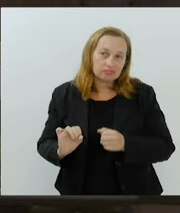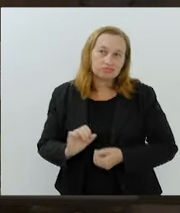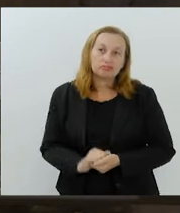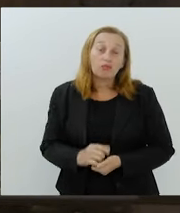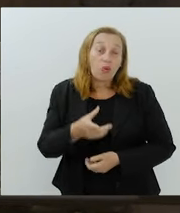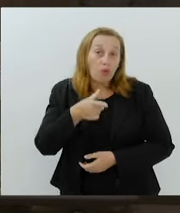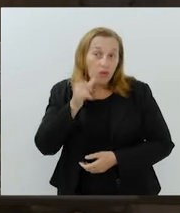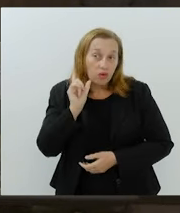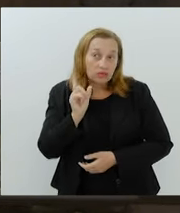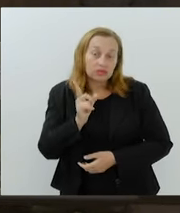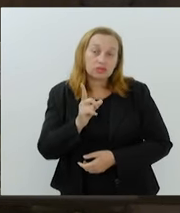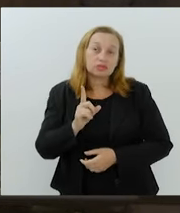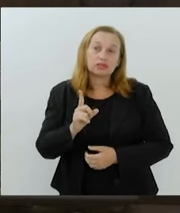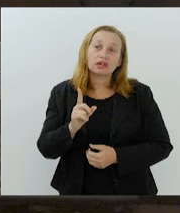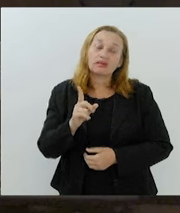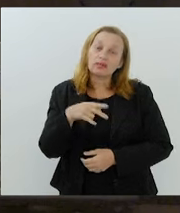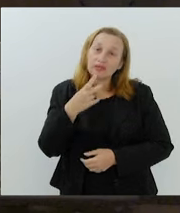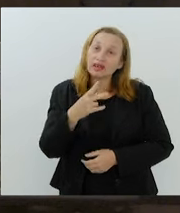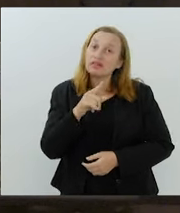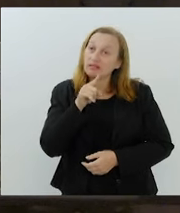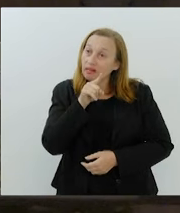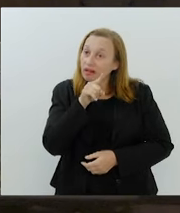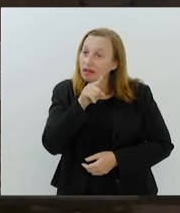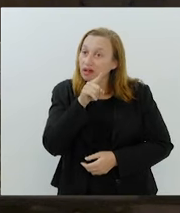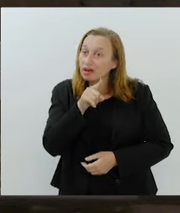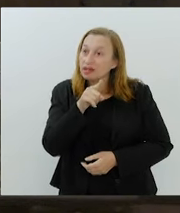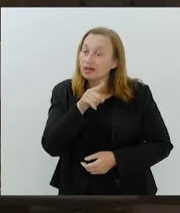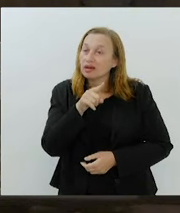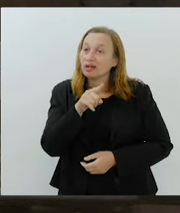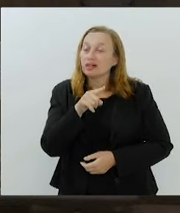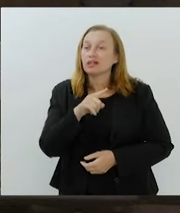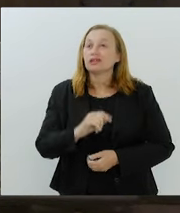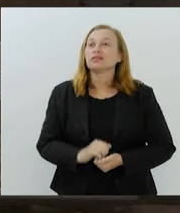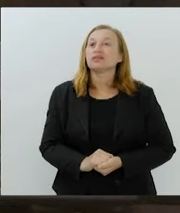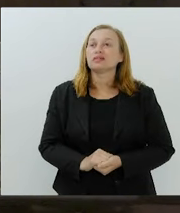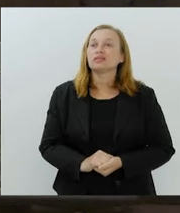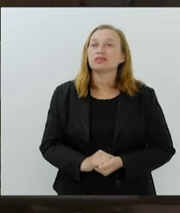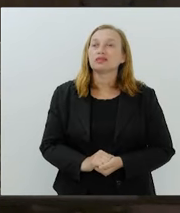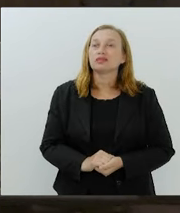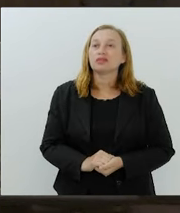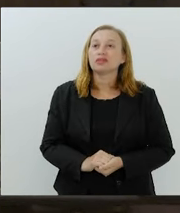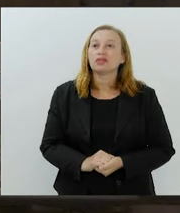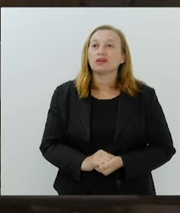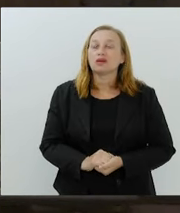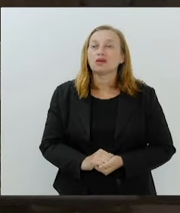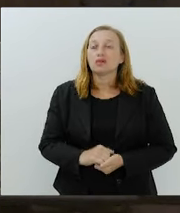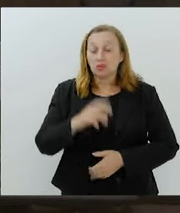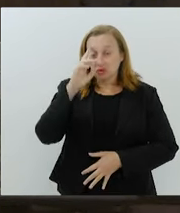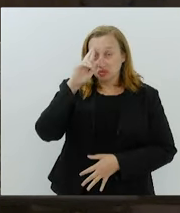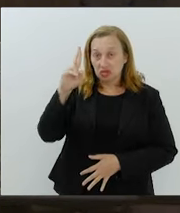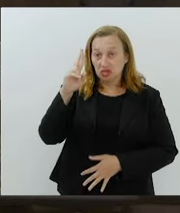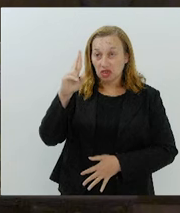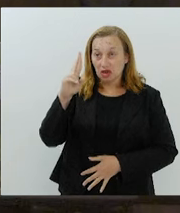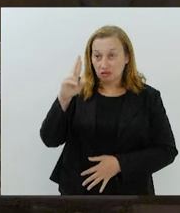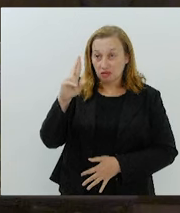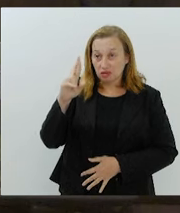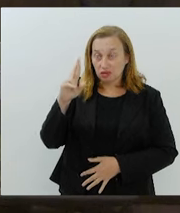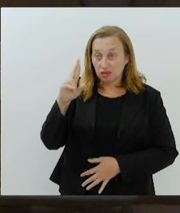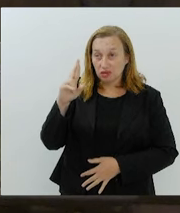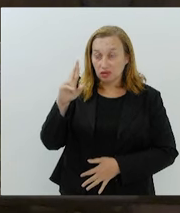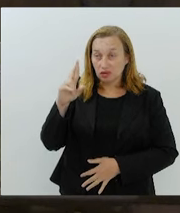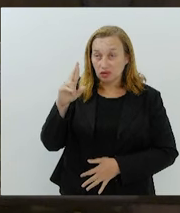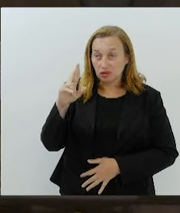ontem estava apontando o dedo lá para os donos, supostos donos do Pão de Açúcar, que aquilo é um patrimônio da humanidade, não